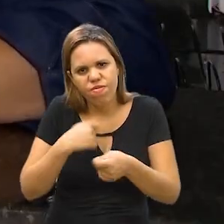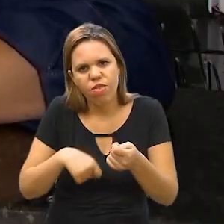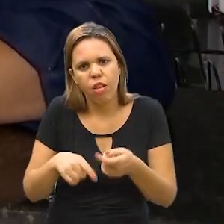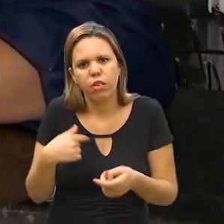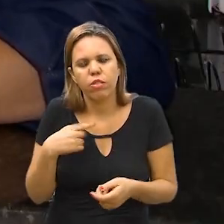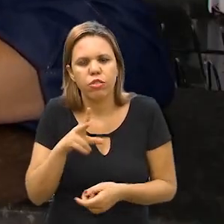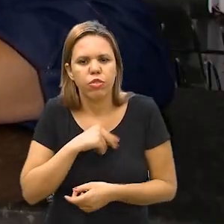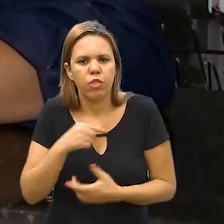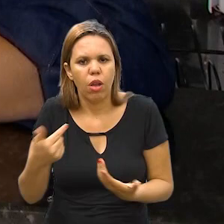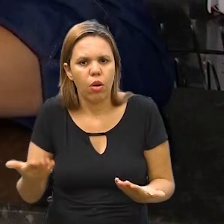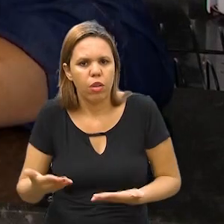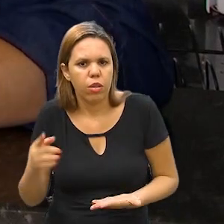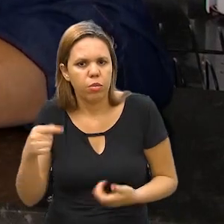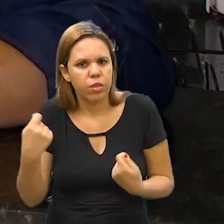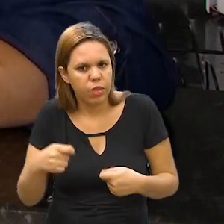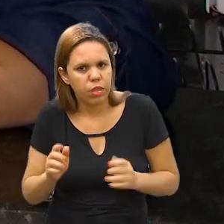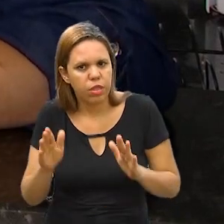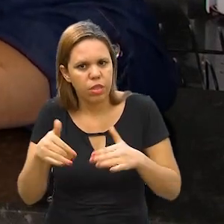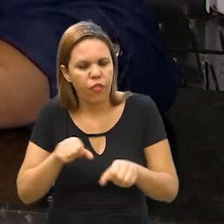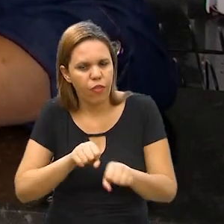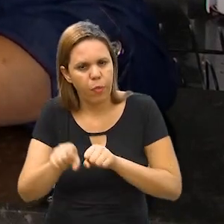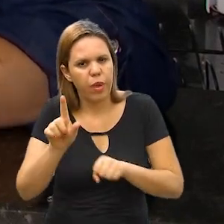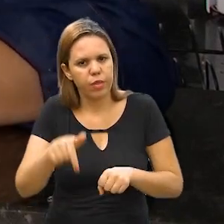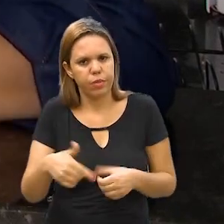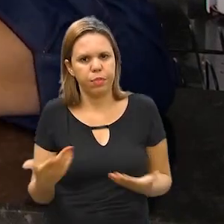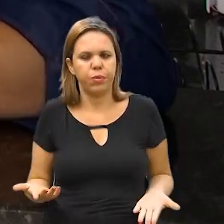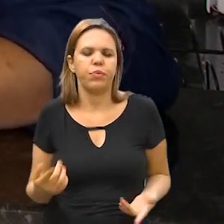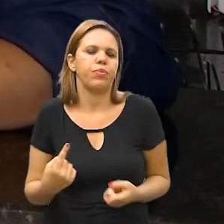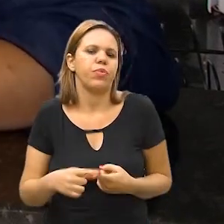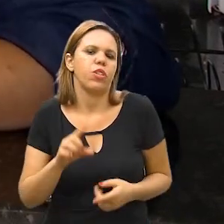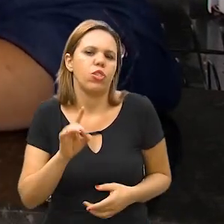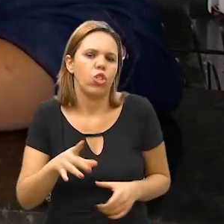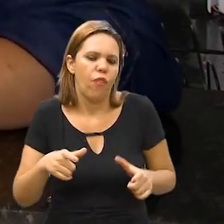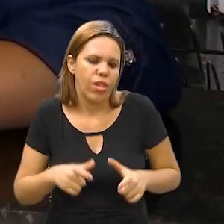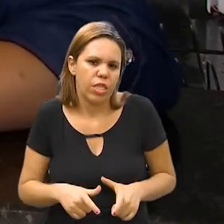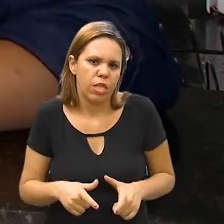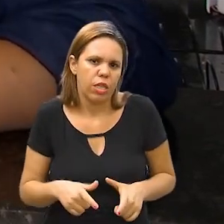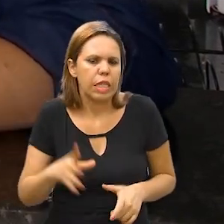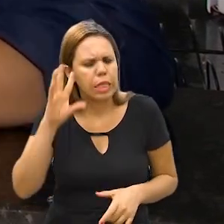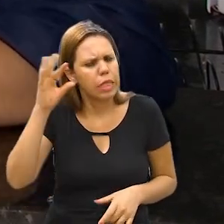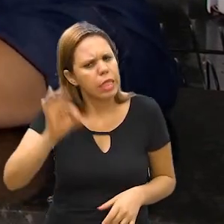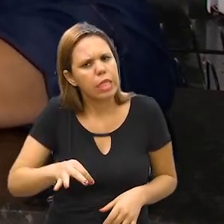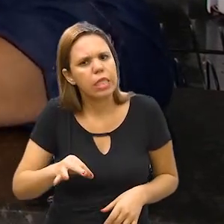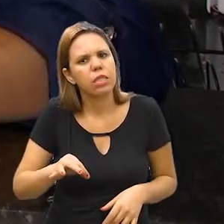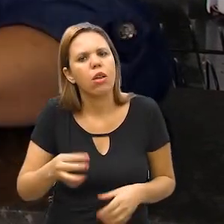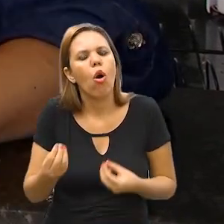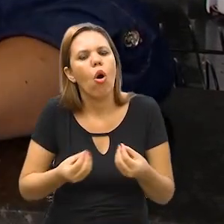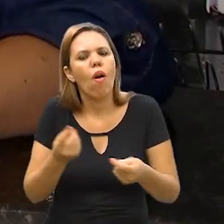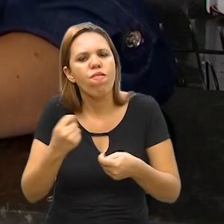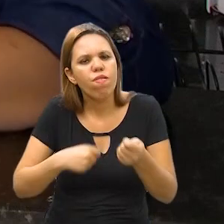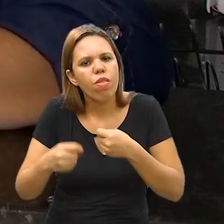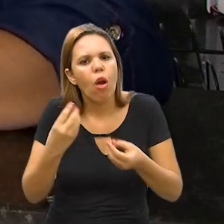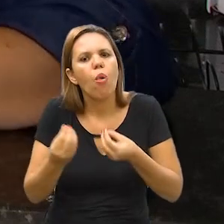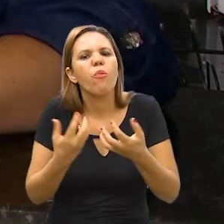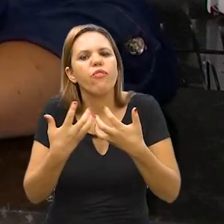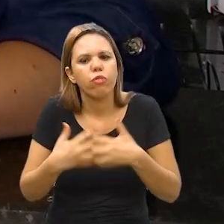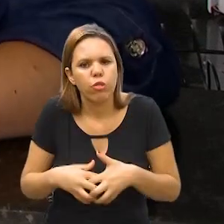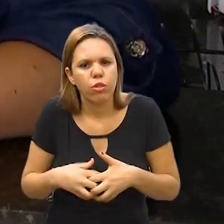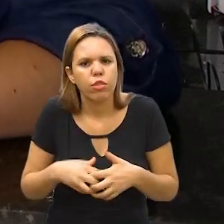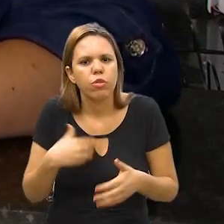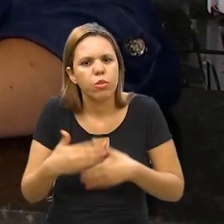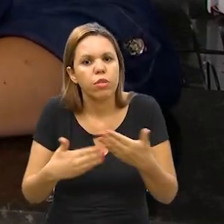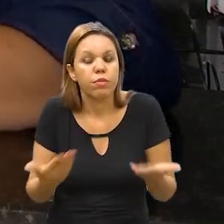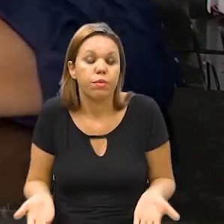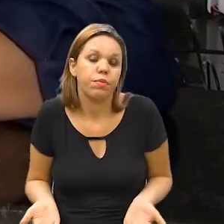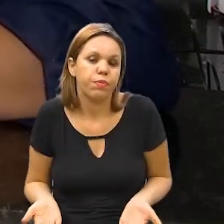eu falei, nossa, agora eu preciso me especializar nisso. Porque eu não preciso só fazer marmita, eu tenho que entender o mercado, eu tenho que entender como funcionam os